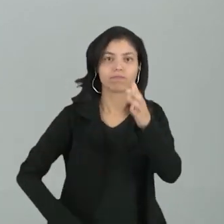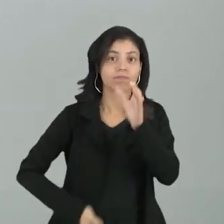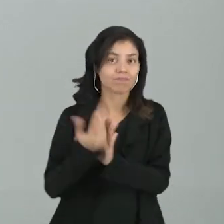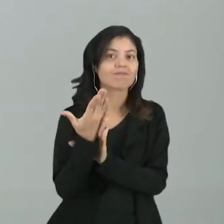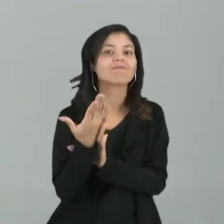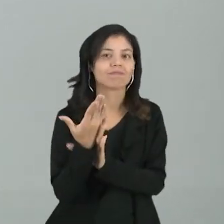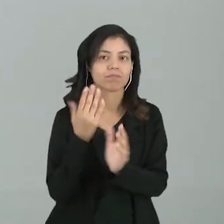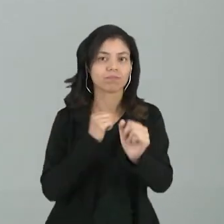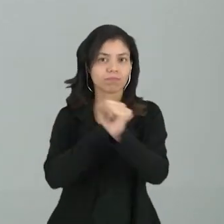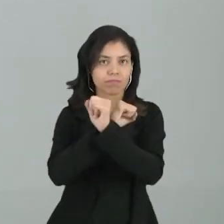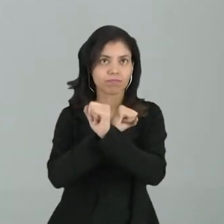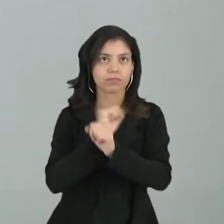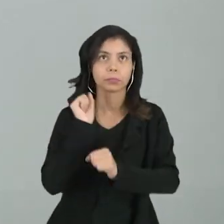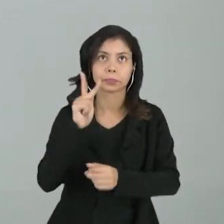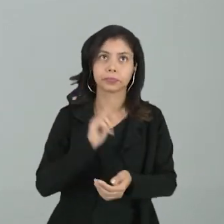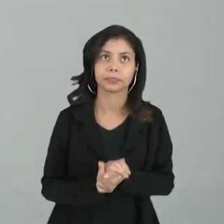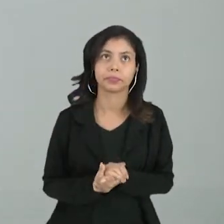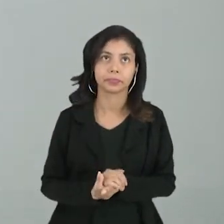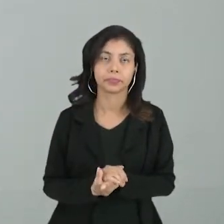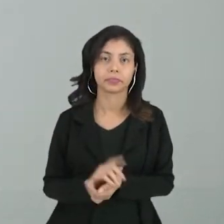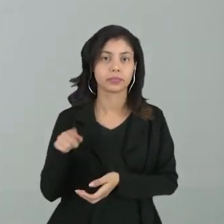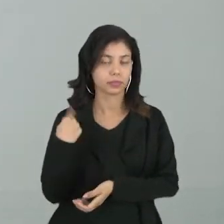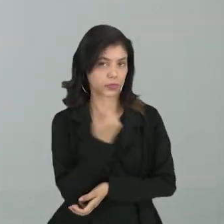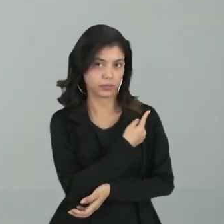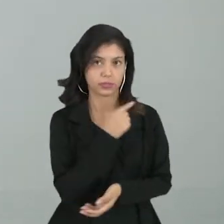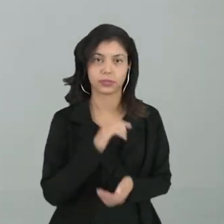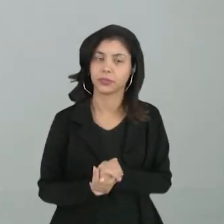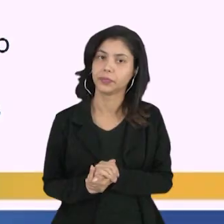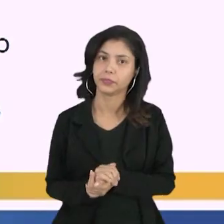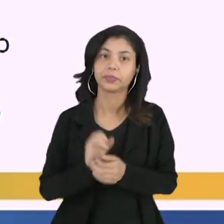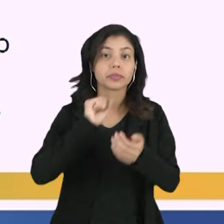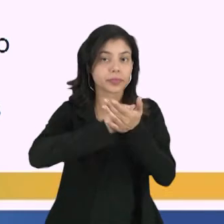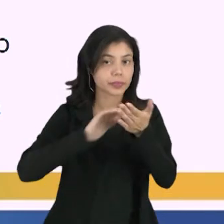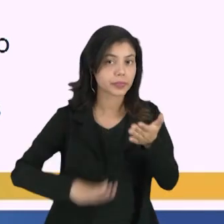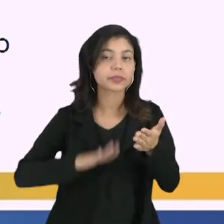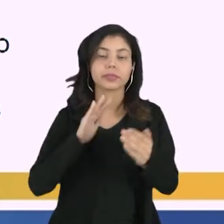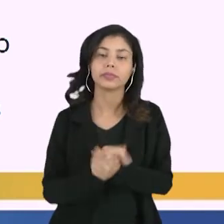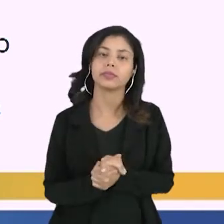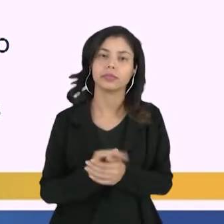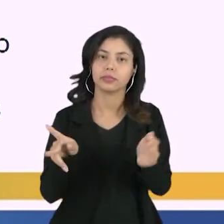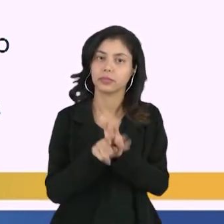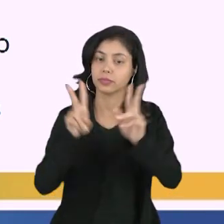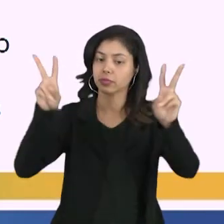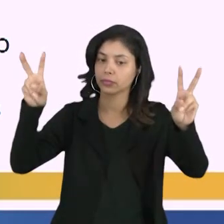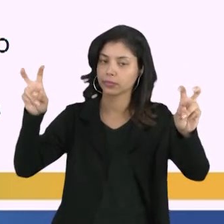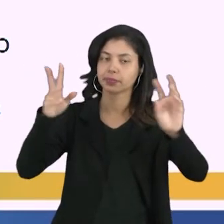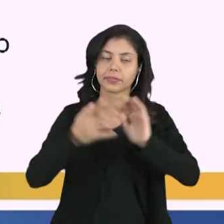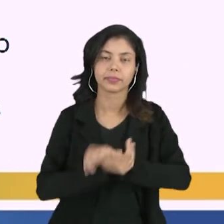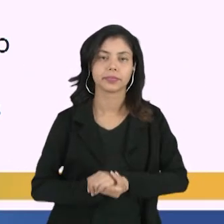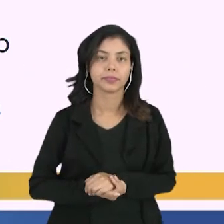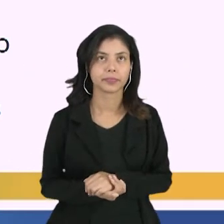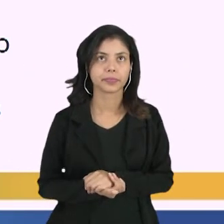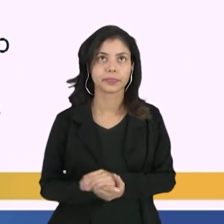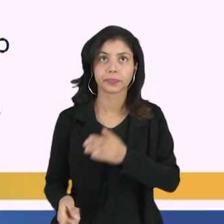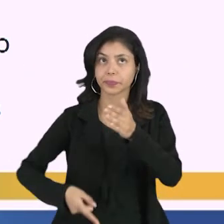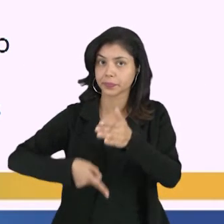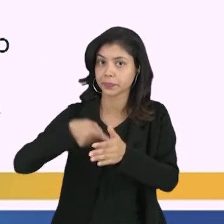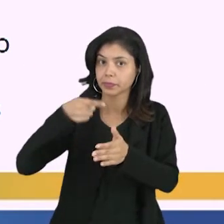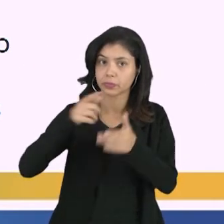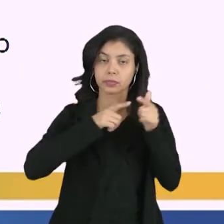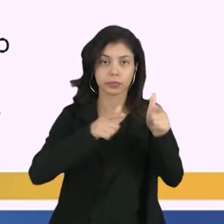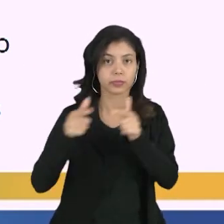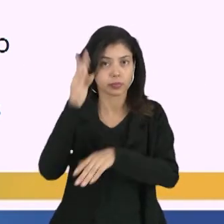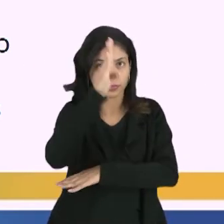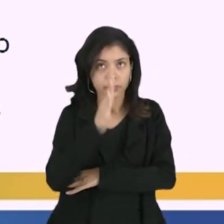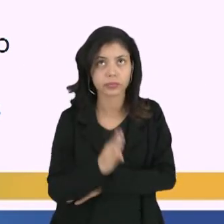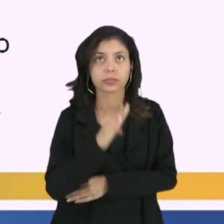para aprisioná-los. Ok, pessoal? Então vamos para o nosso exercitando aí acerca desse assunto, né? Os primeiros habitantes do